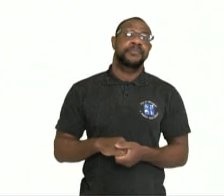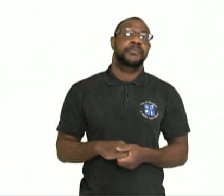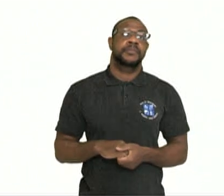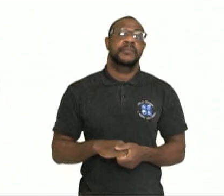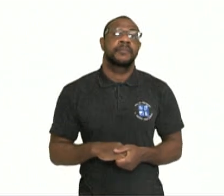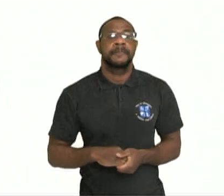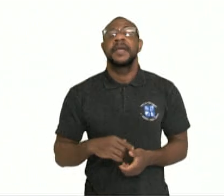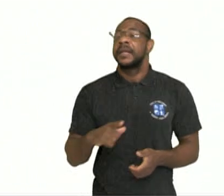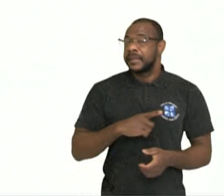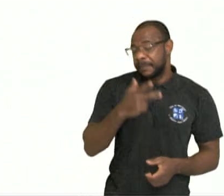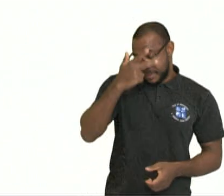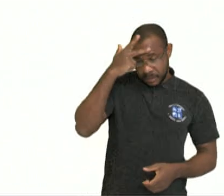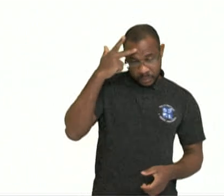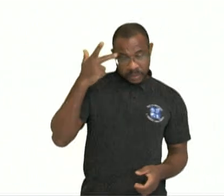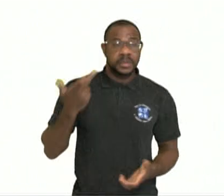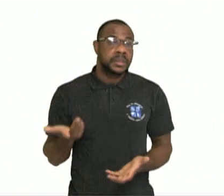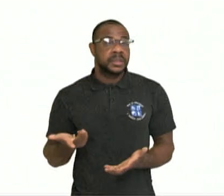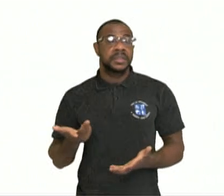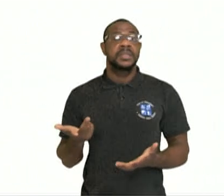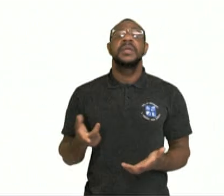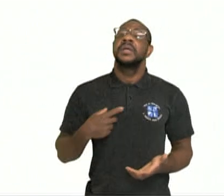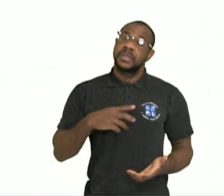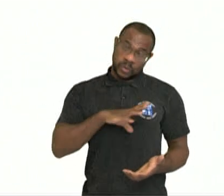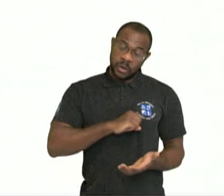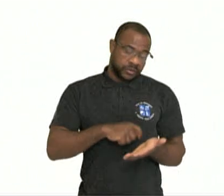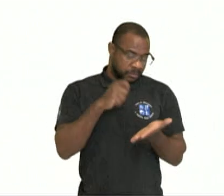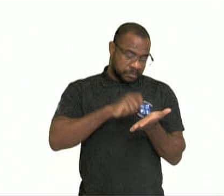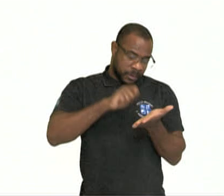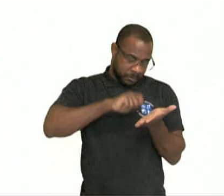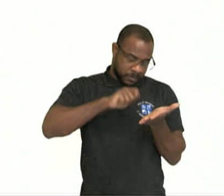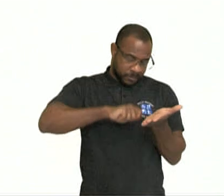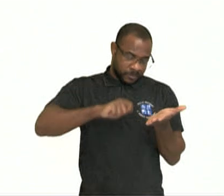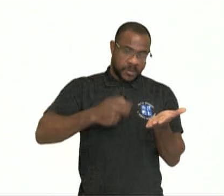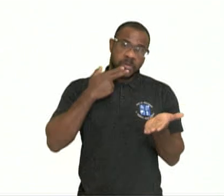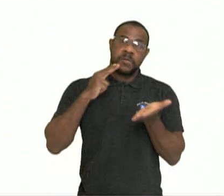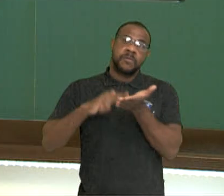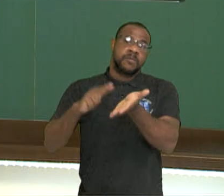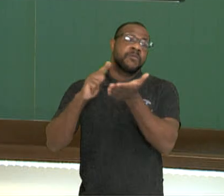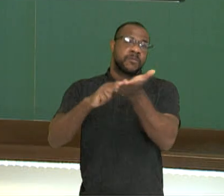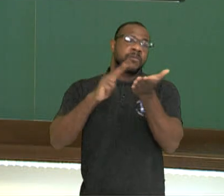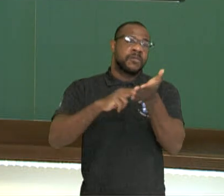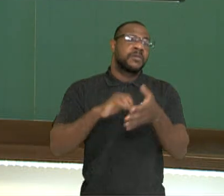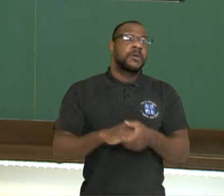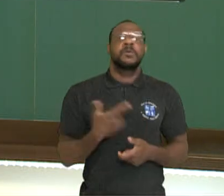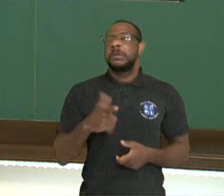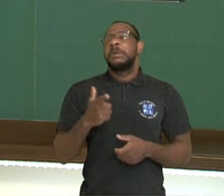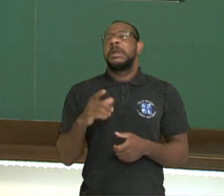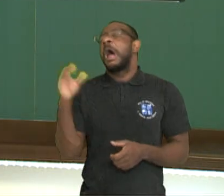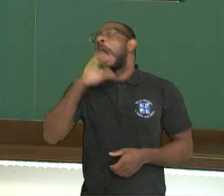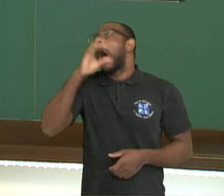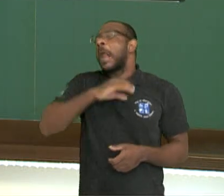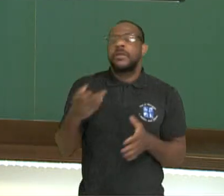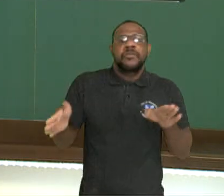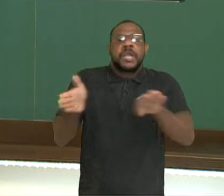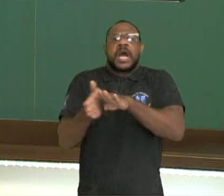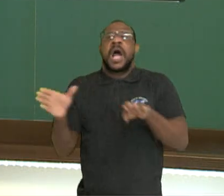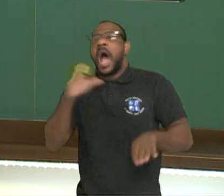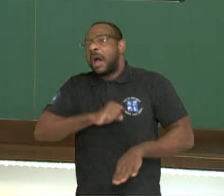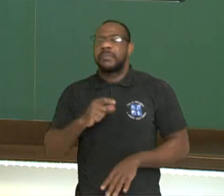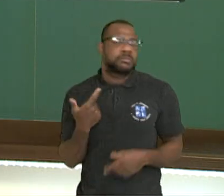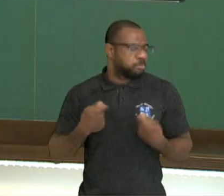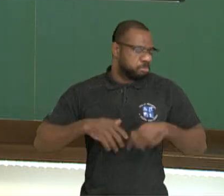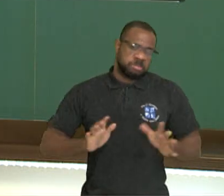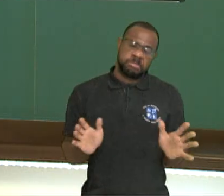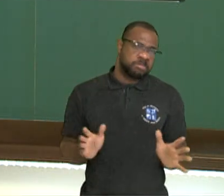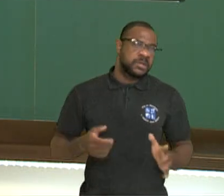utilizada, existem pessoas que têm até mesmo como hobby enviar cartas, não têm essa pressa ou essa urgência, e